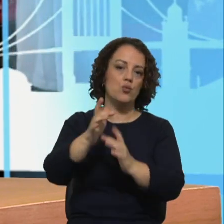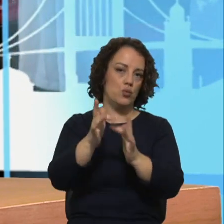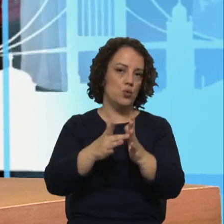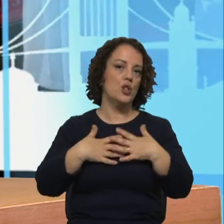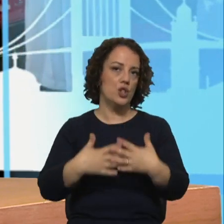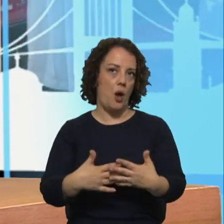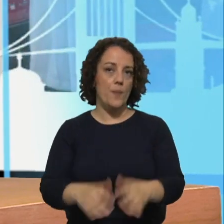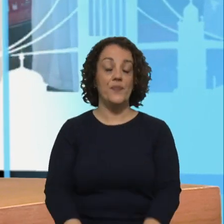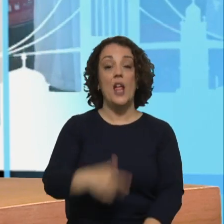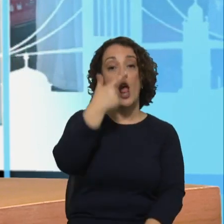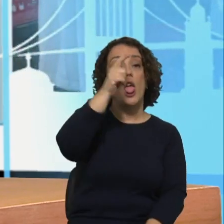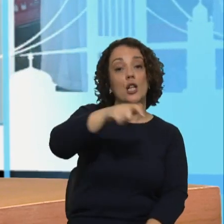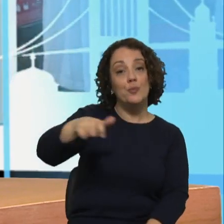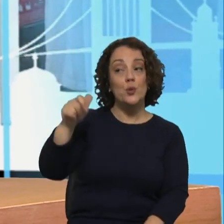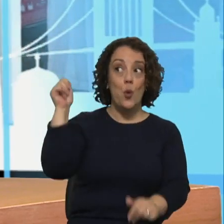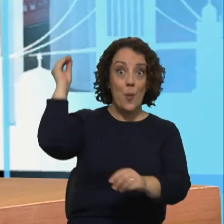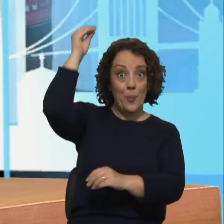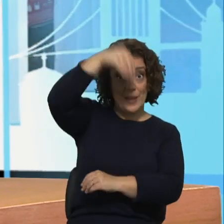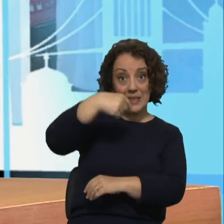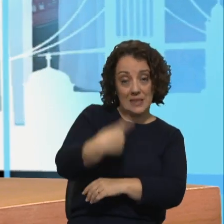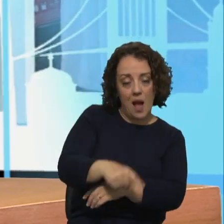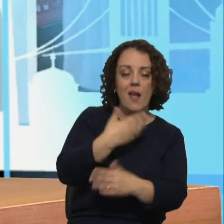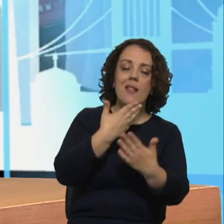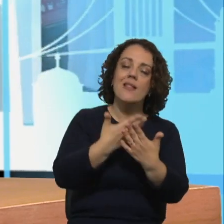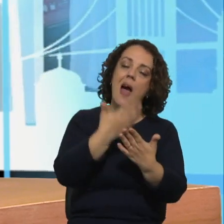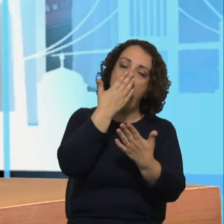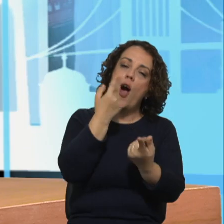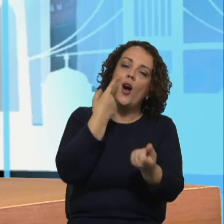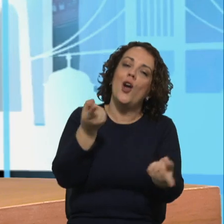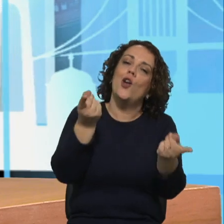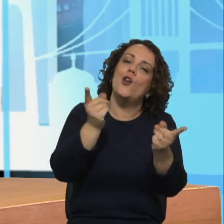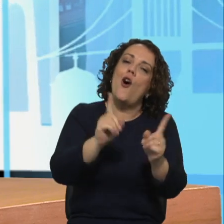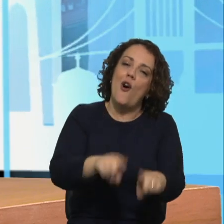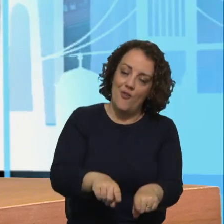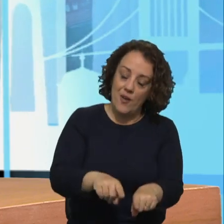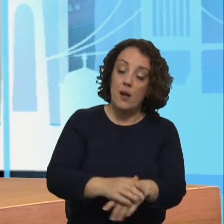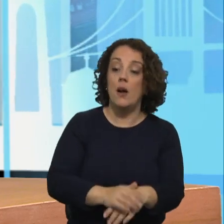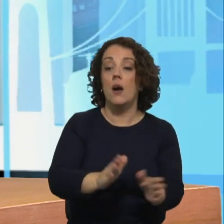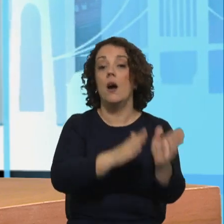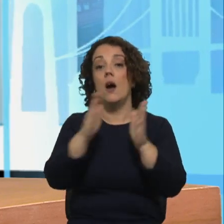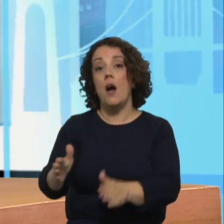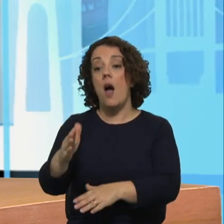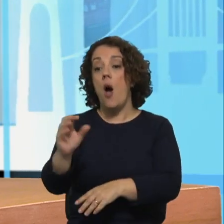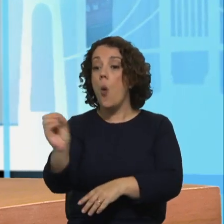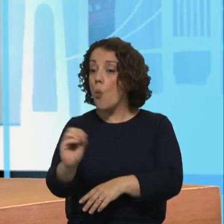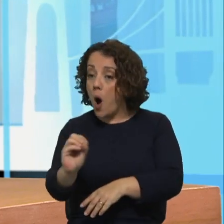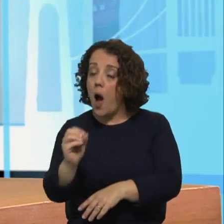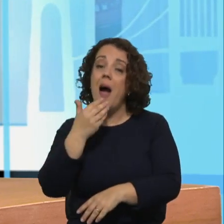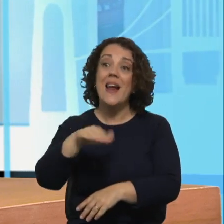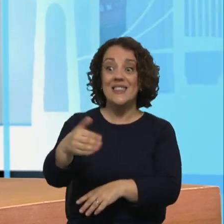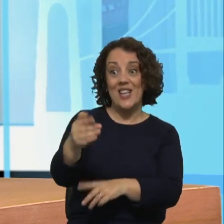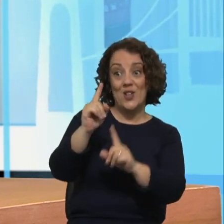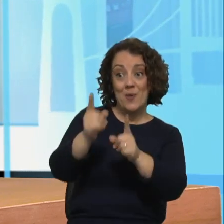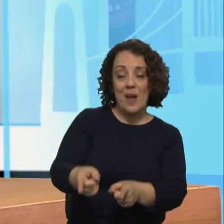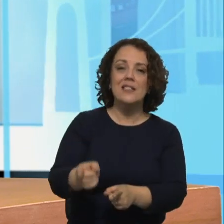são batizados, que renovem o seu batismo. Para os que não o são, a partir dos 7 anos, que recebam os sacramentos de iniciação cristã,